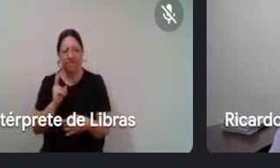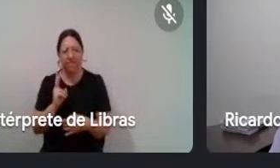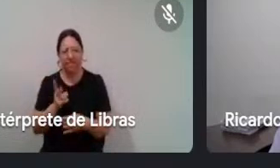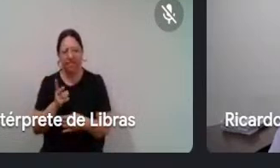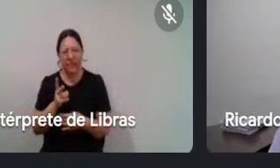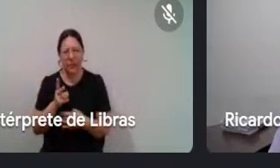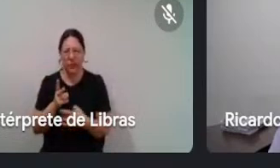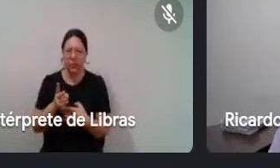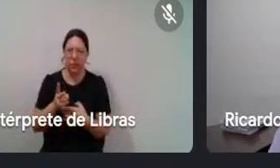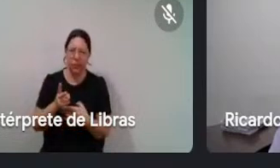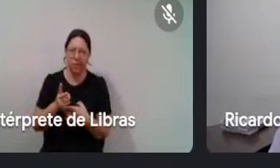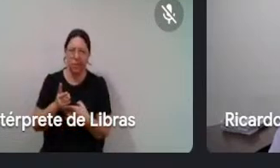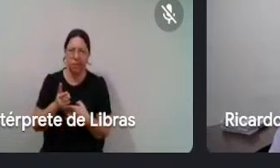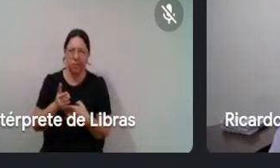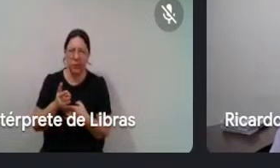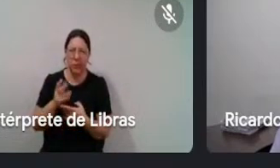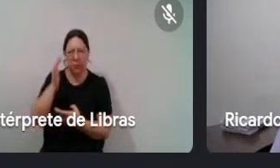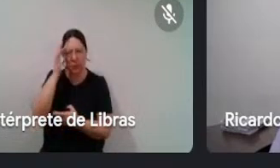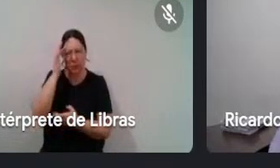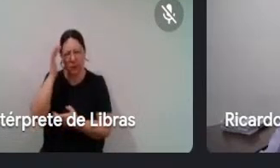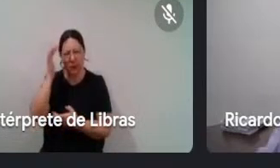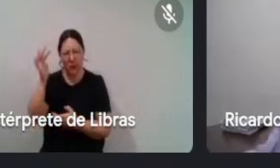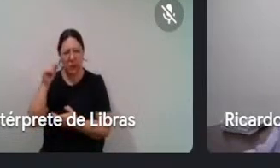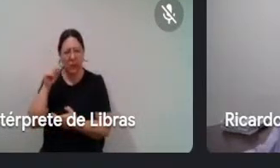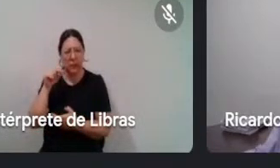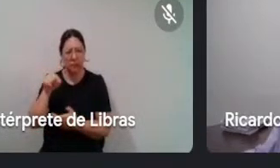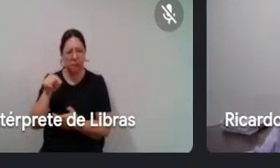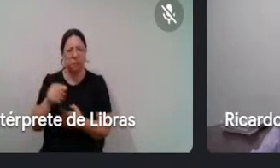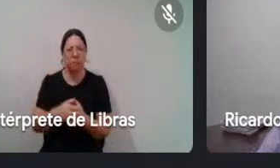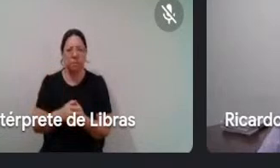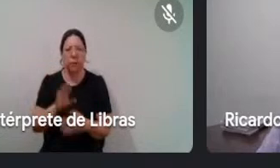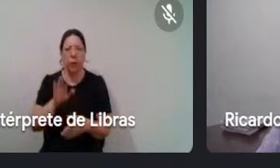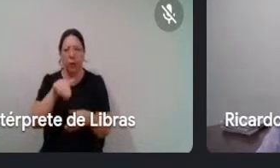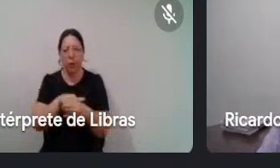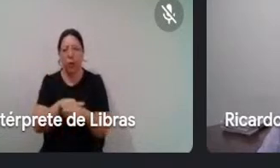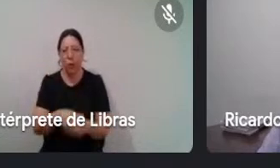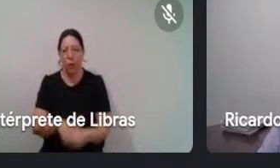situação, mas é o voto, então, senhor presidente.